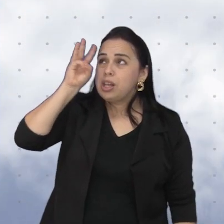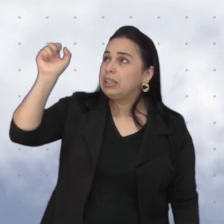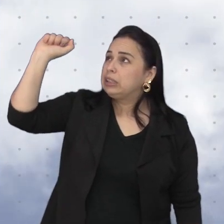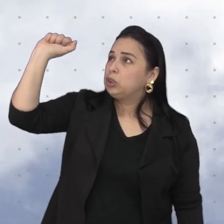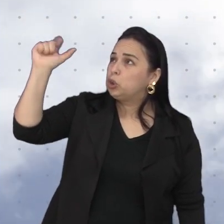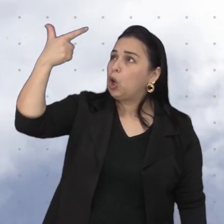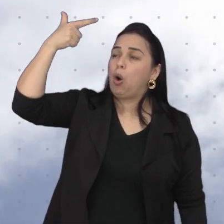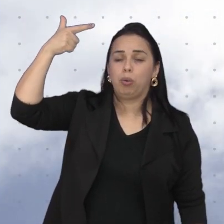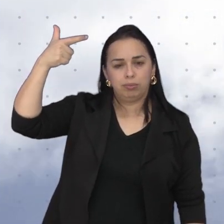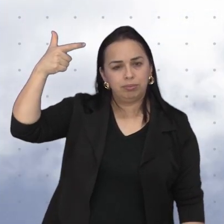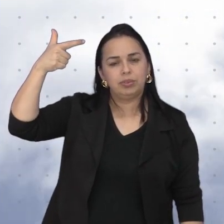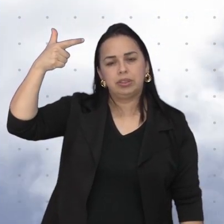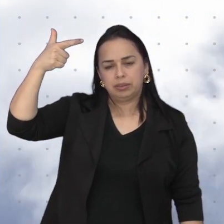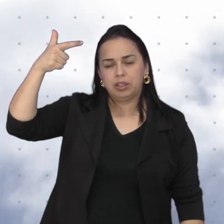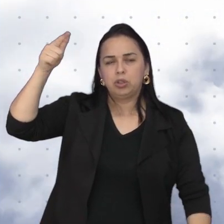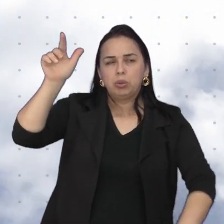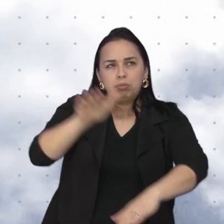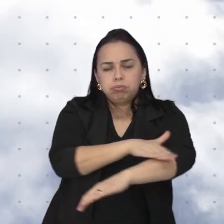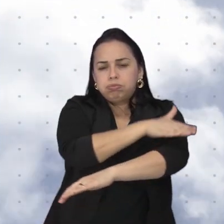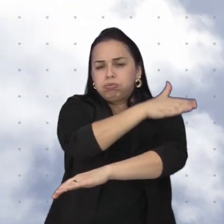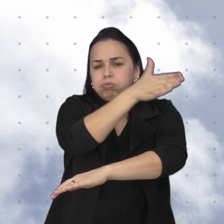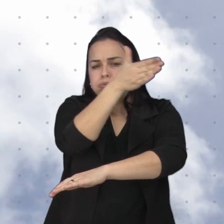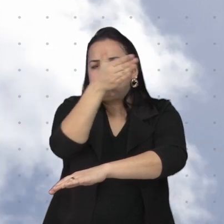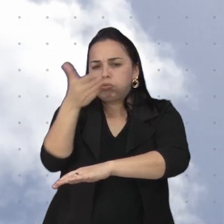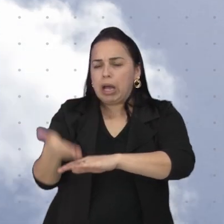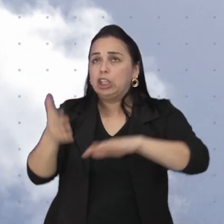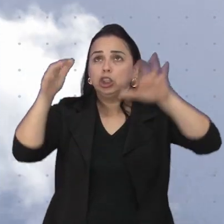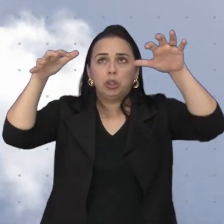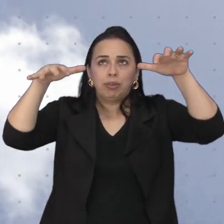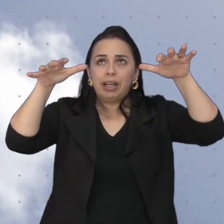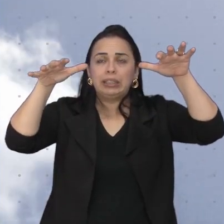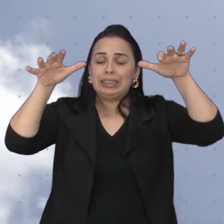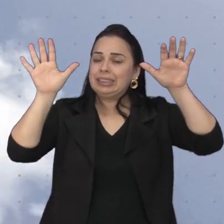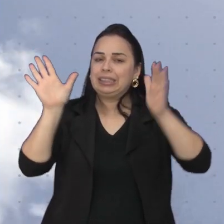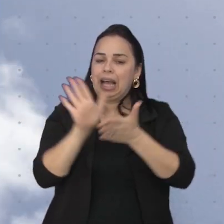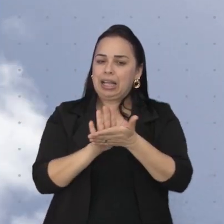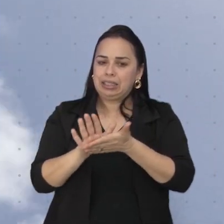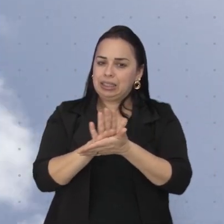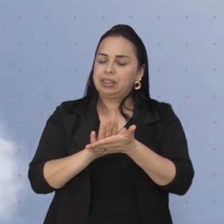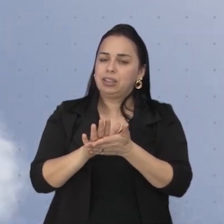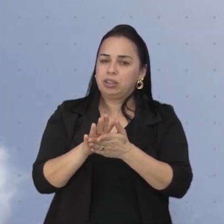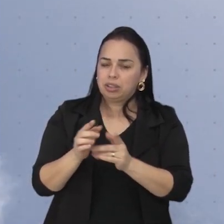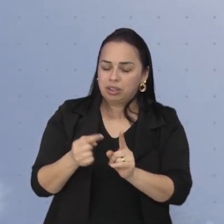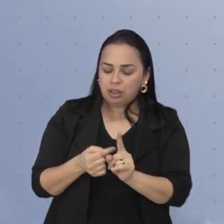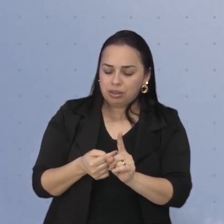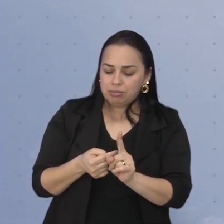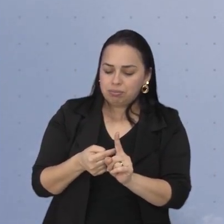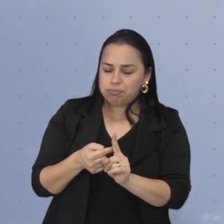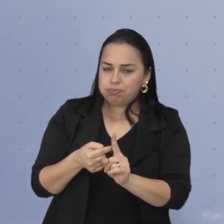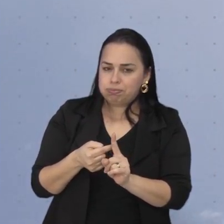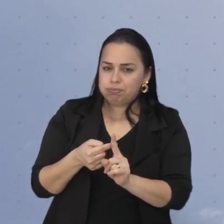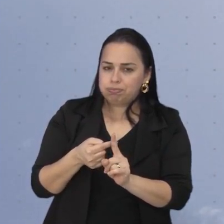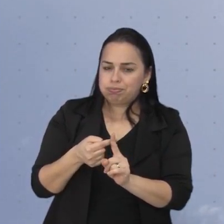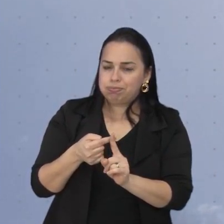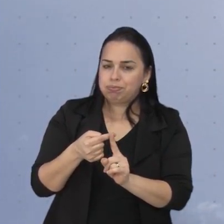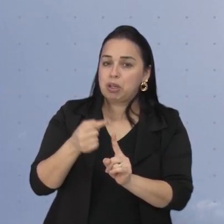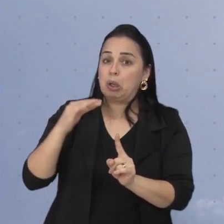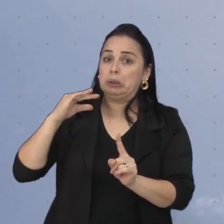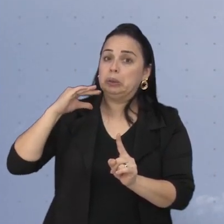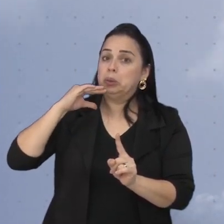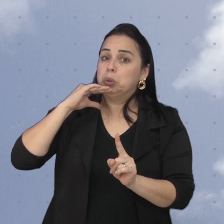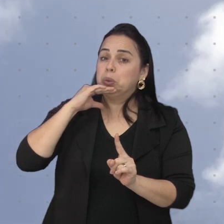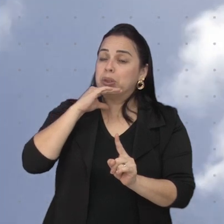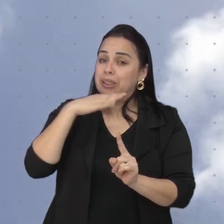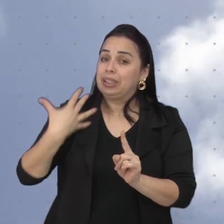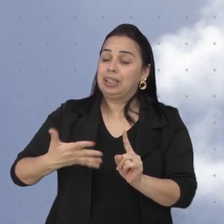Terça-feira de sol e tempo aberto durante todo o dia, com pouca chance de chover. As temperaturas começam a subir com uma nova onda de